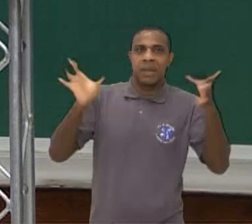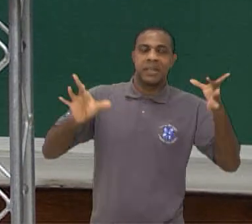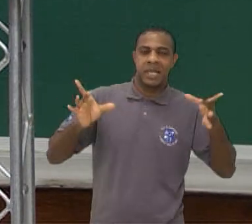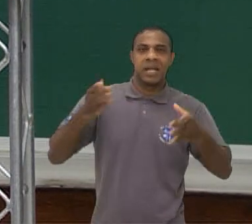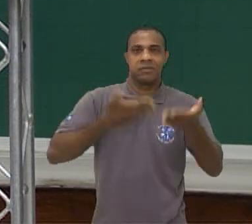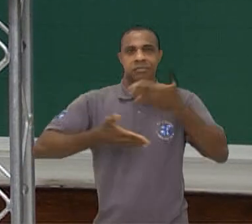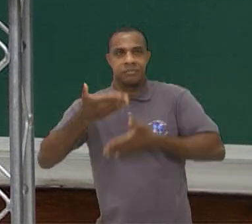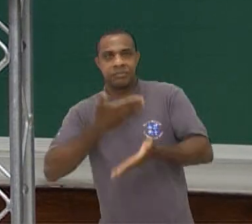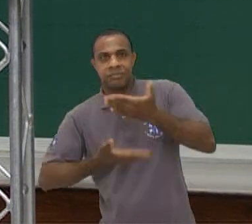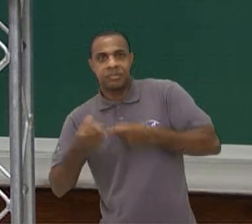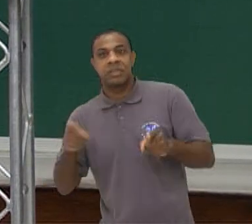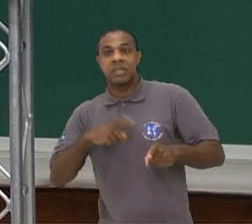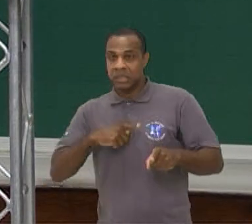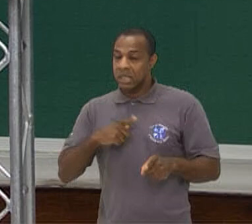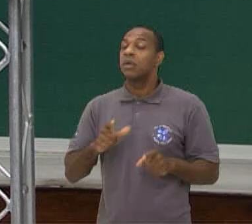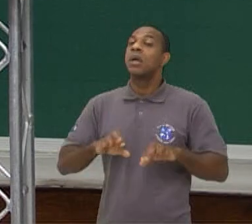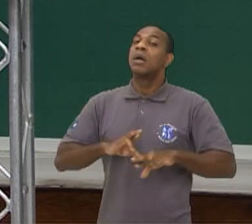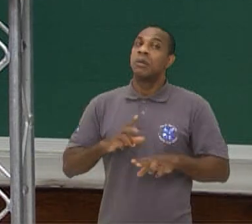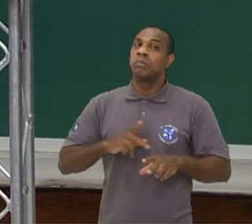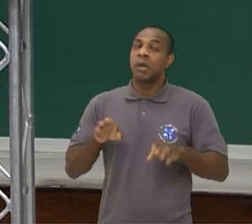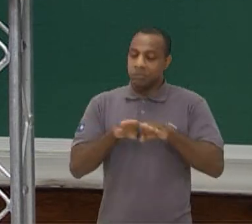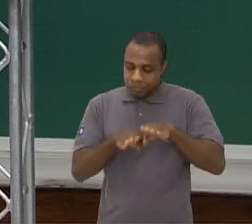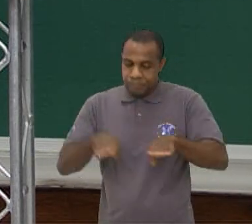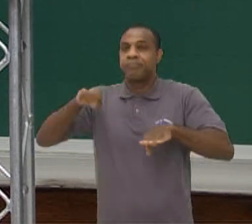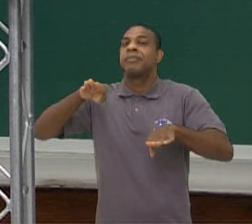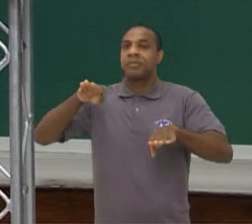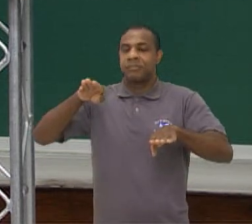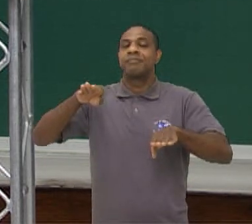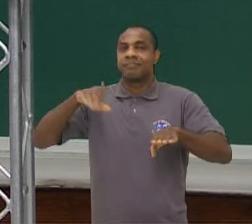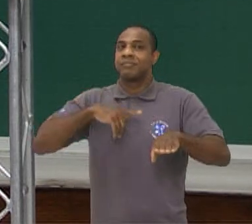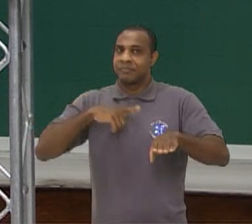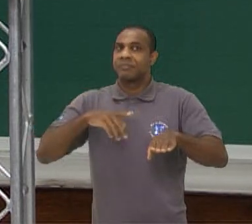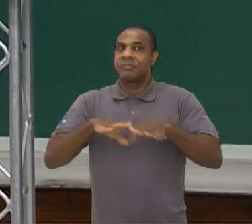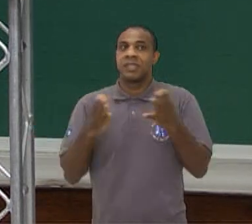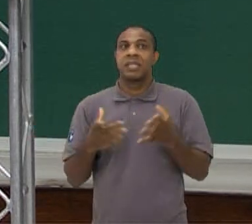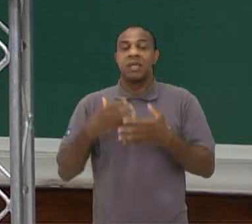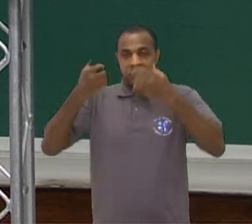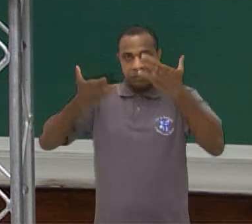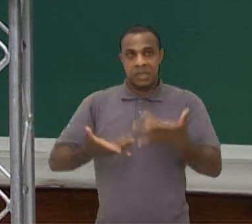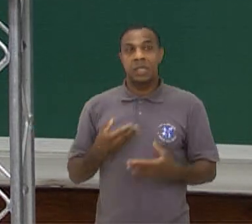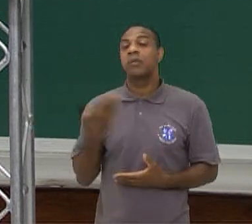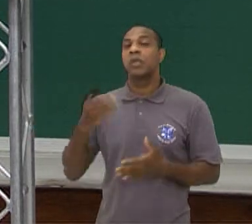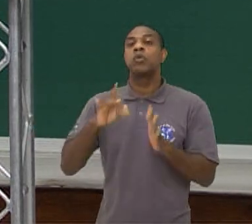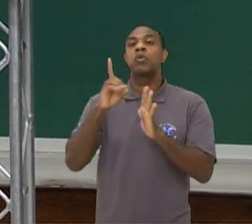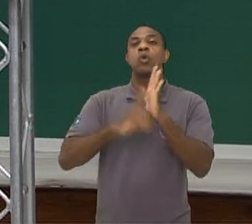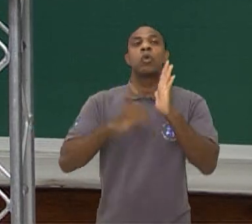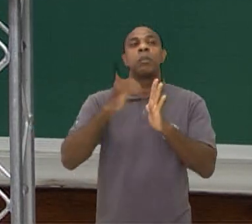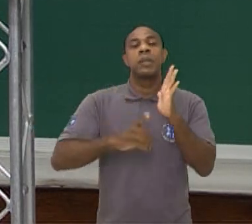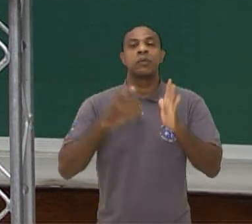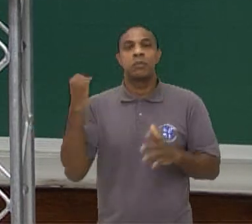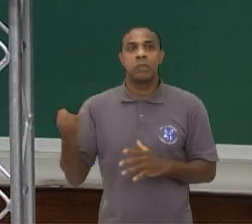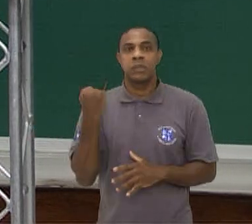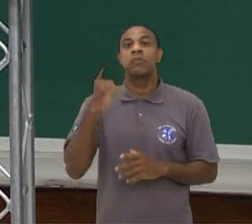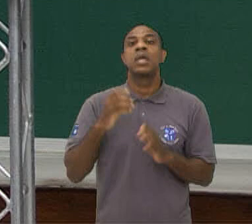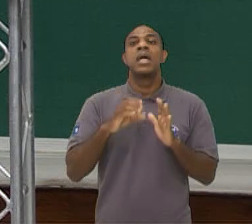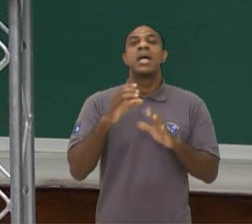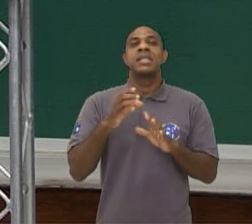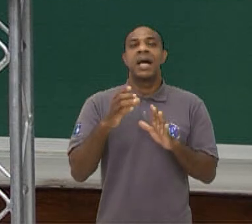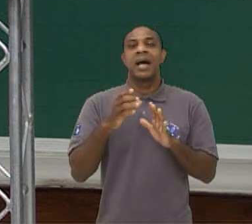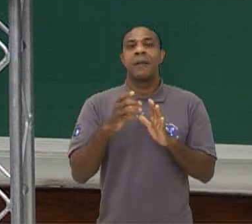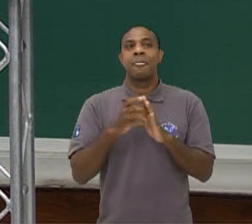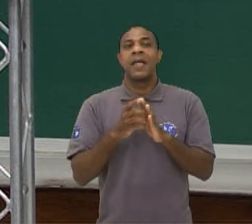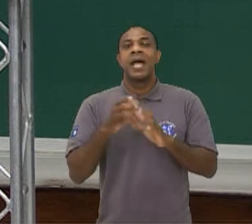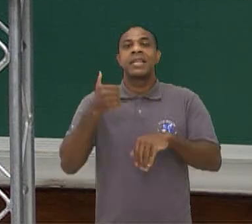fraternidade, havia uma desigualdade oculta. Essa charge, ela fala sobre um documento muito importante, que é a Constituição Federal. O que